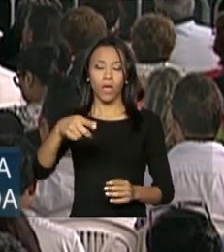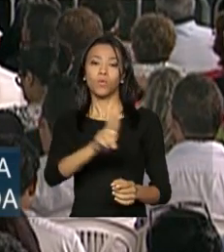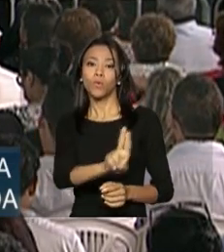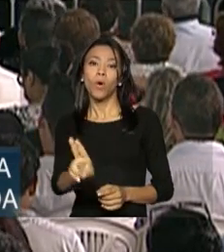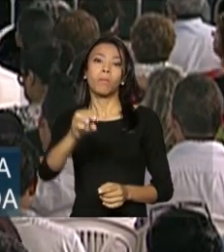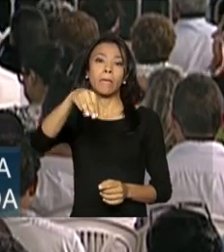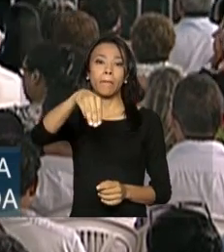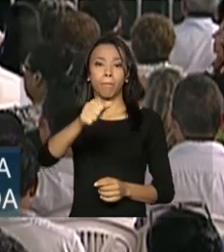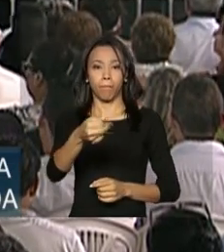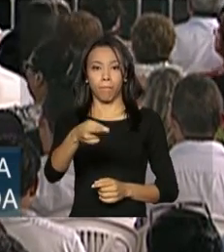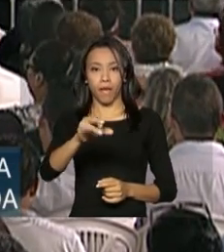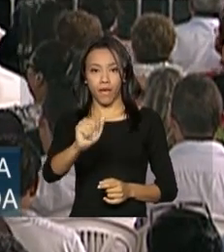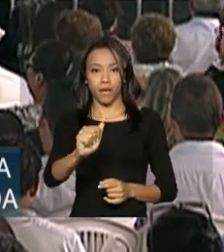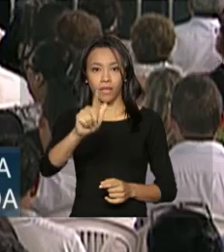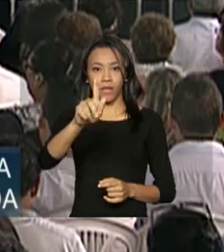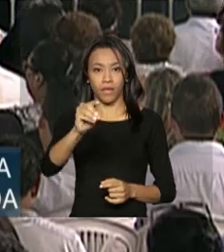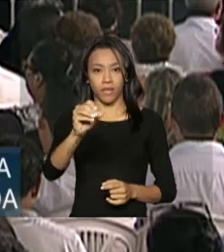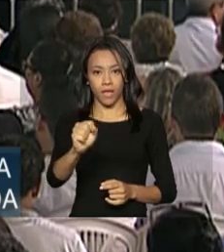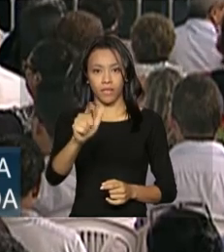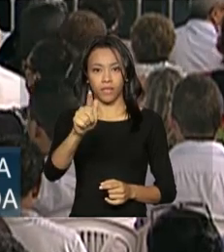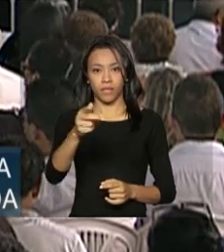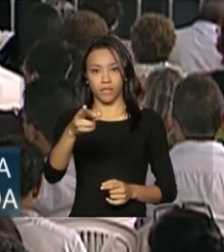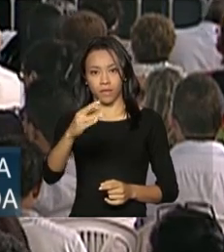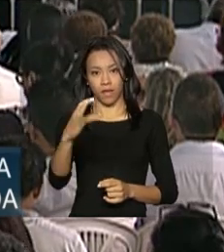Graças Ivonete.